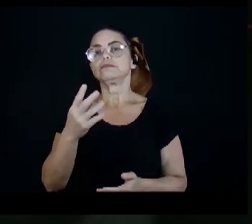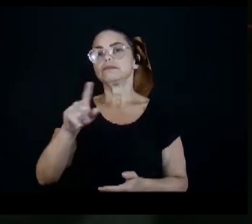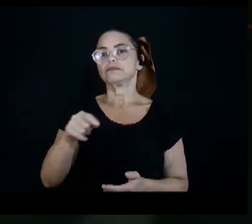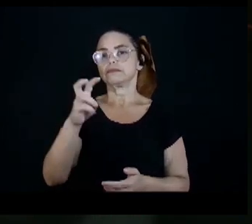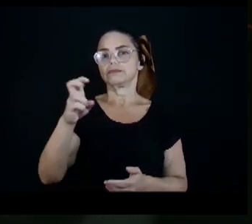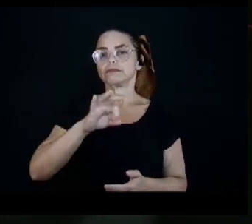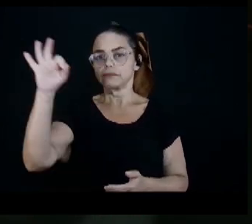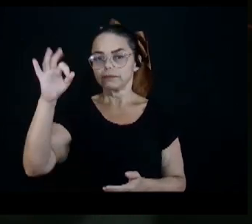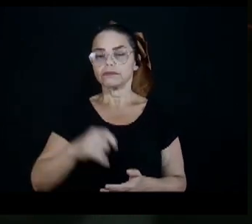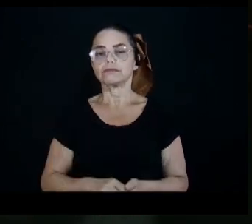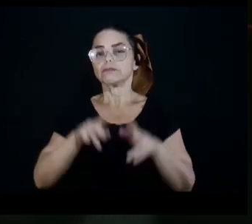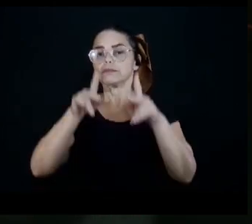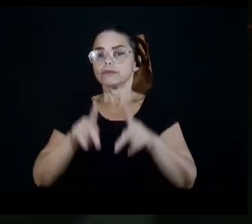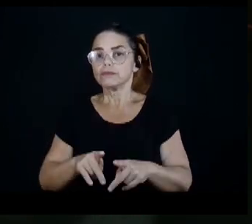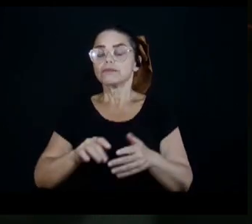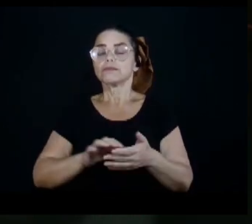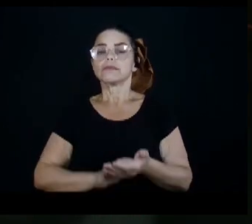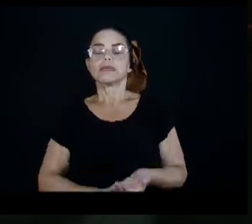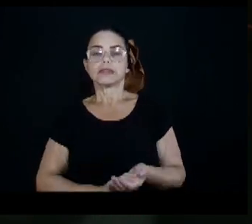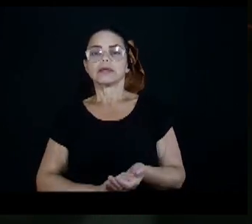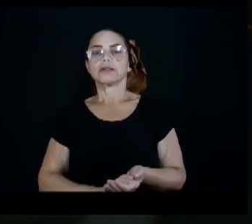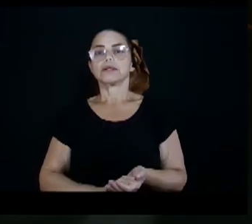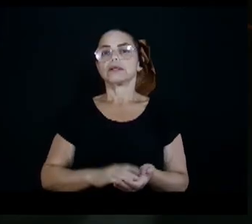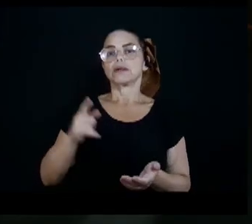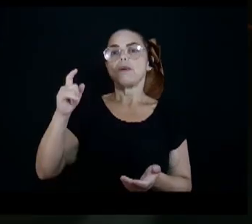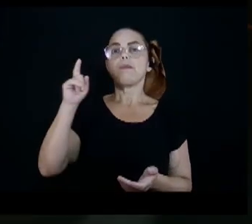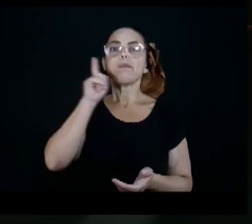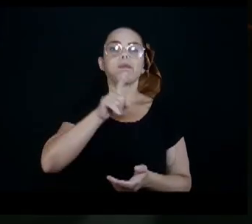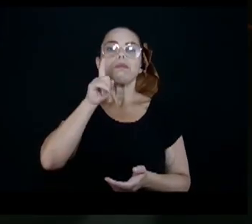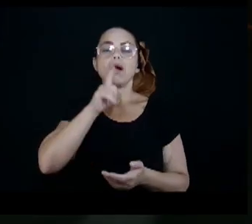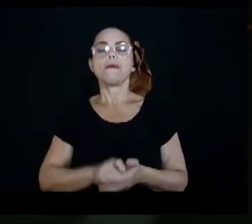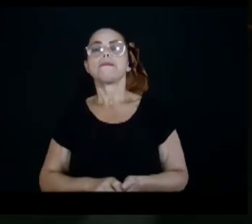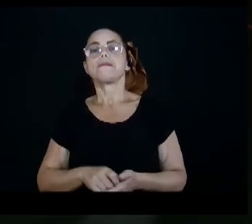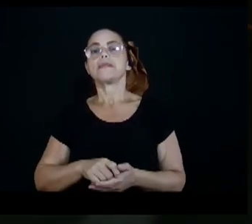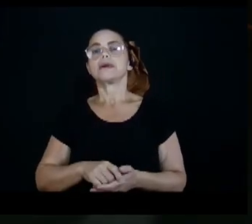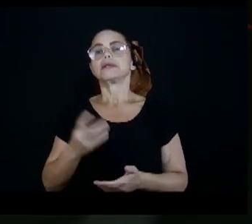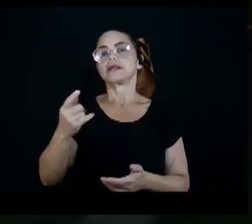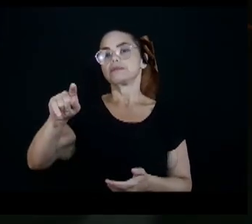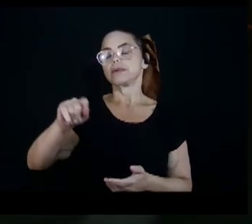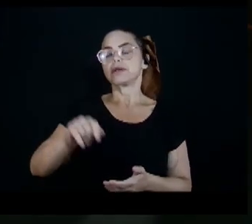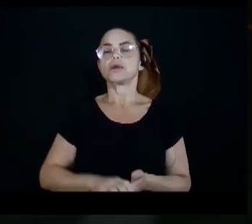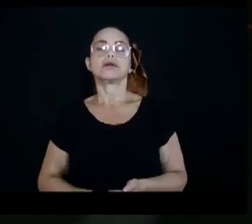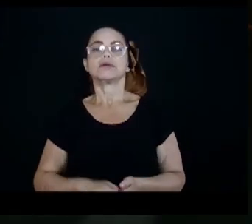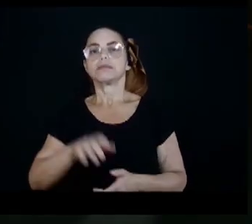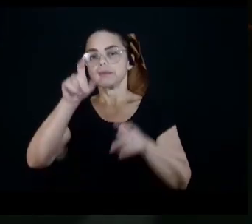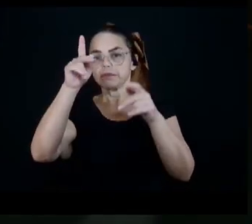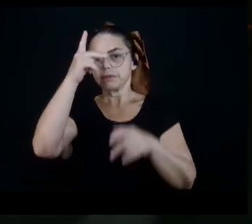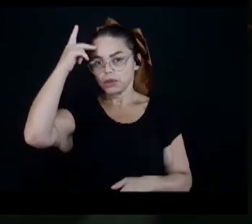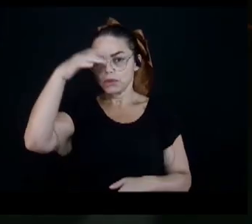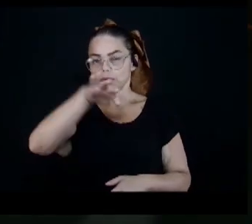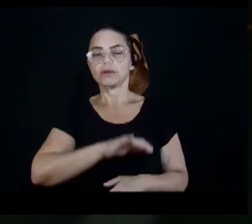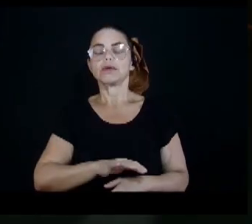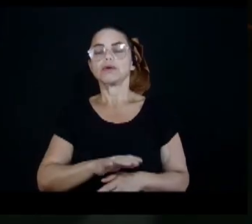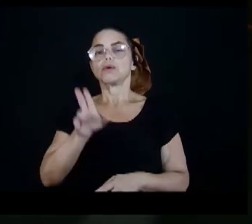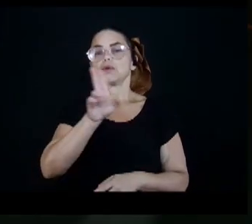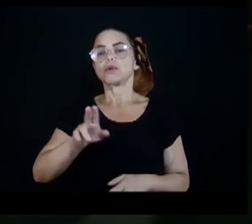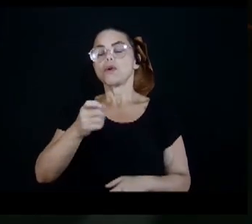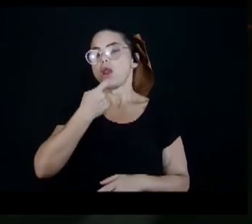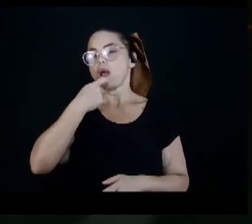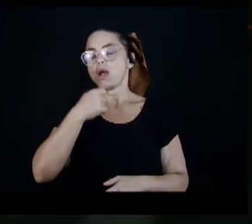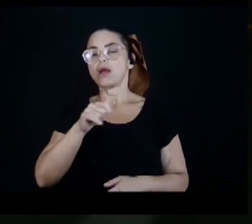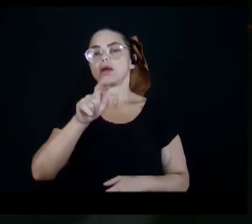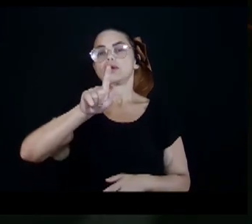americana, cerca de 3 milhões de pessoas, utiliza medicamentos à base de GLP-1. Entre esses